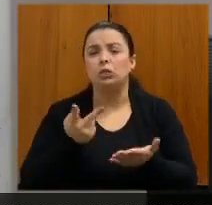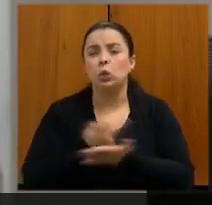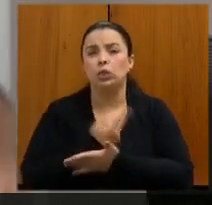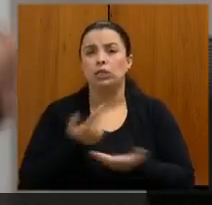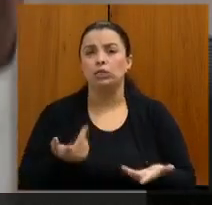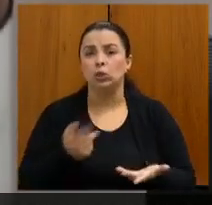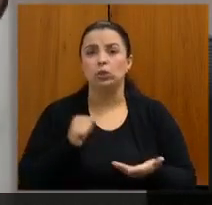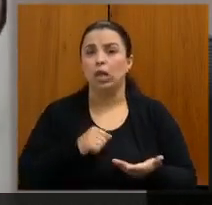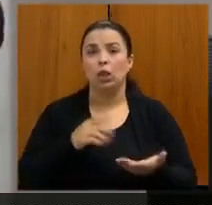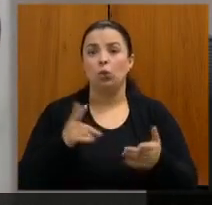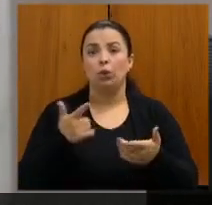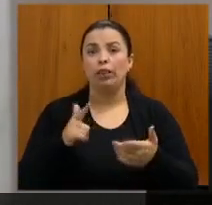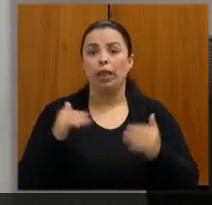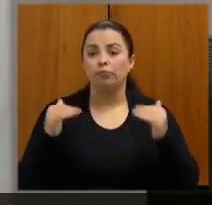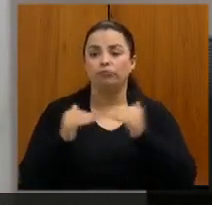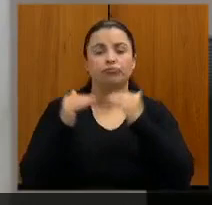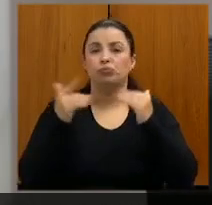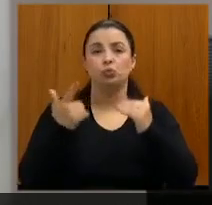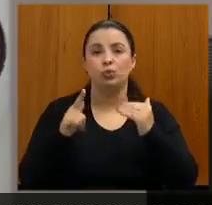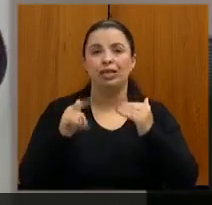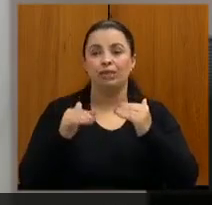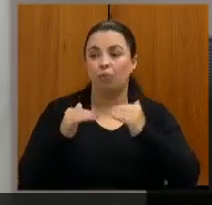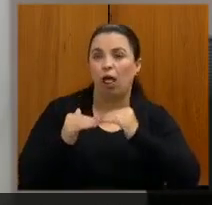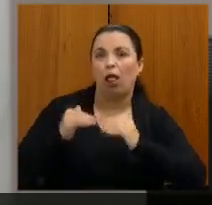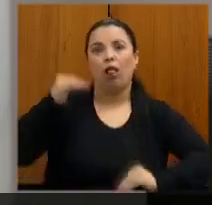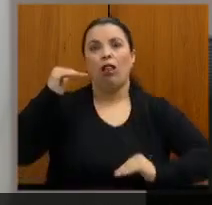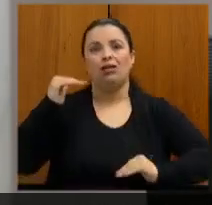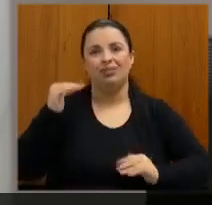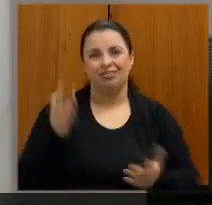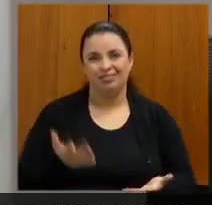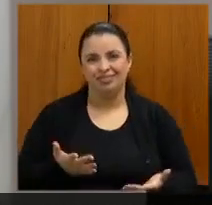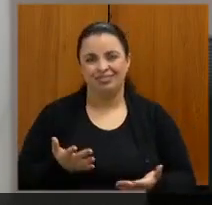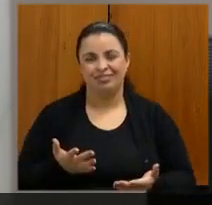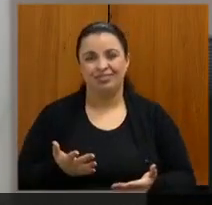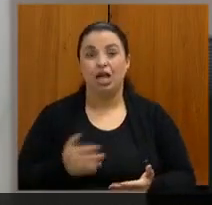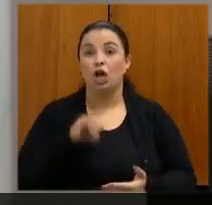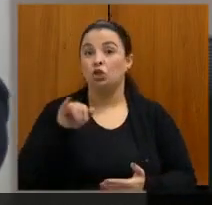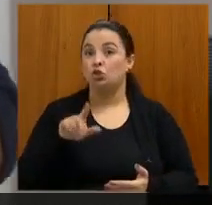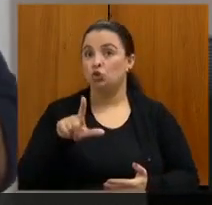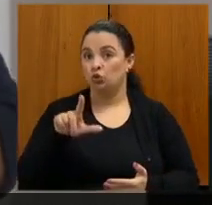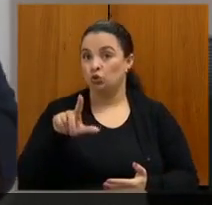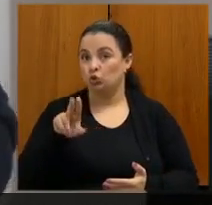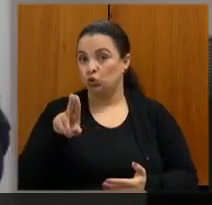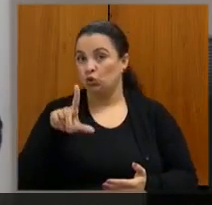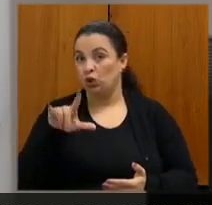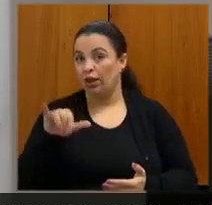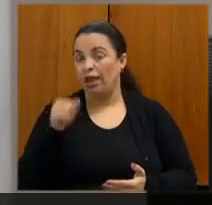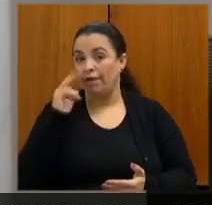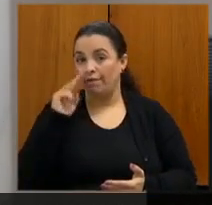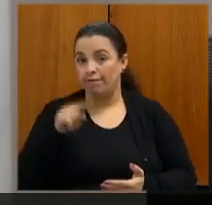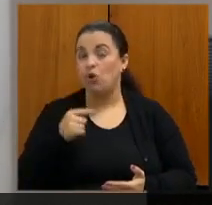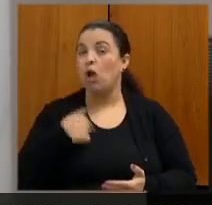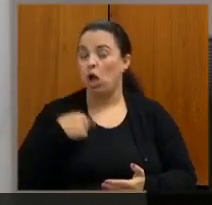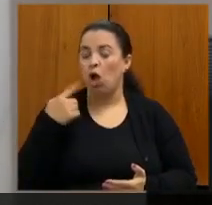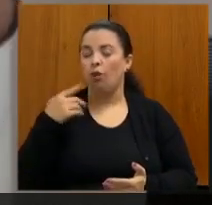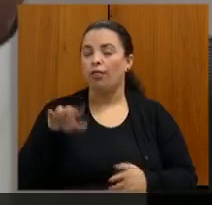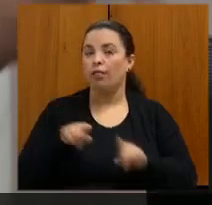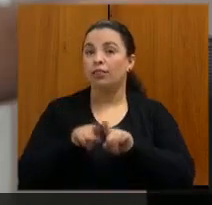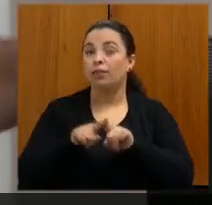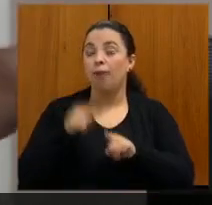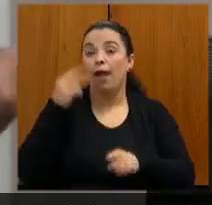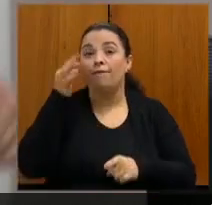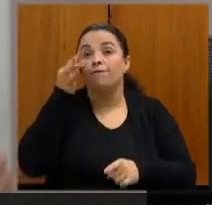elas são e assim como a Júlia destacou Eu também Já presenciei na mesa de diálogo e negociação